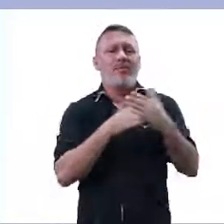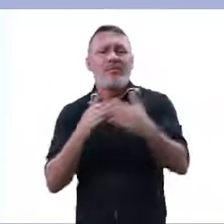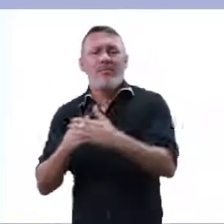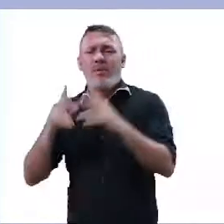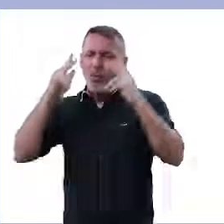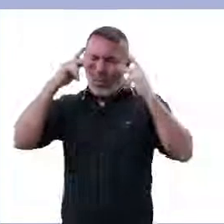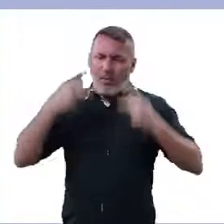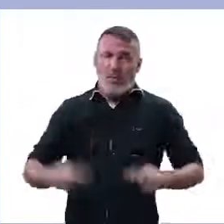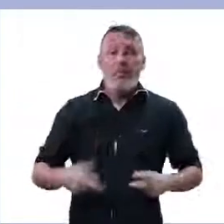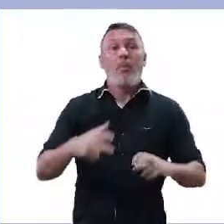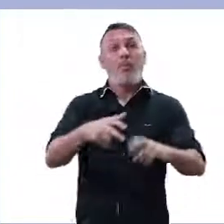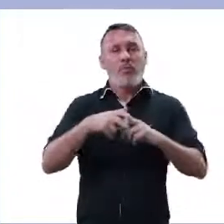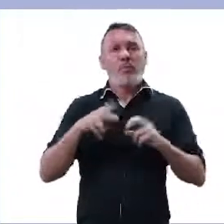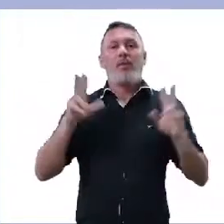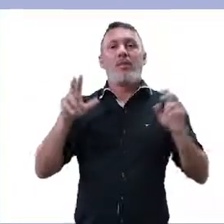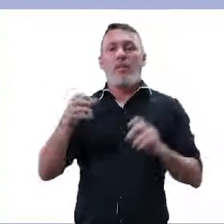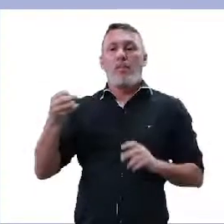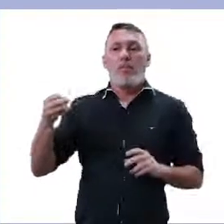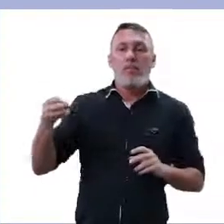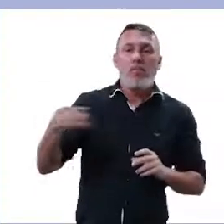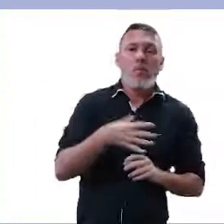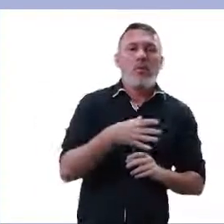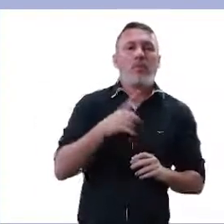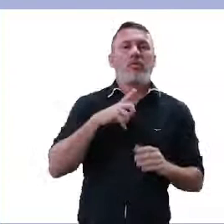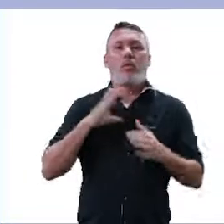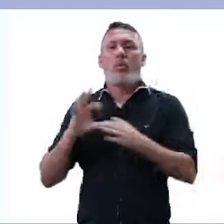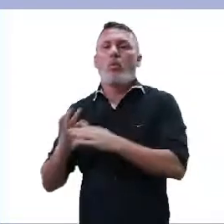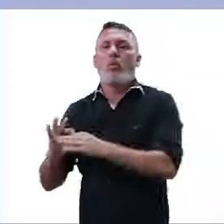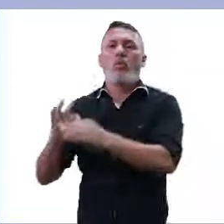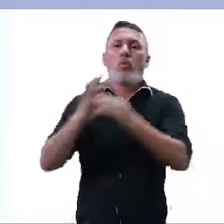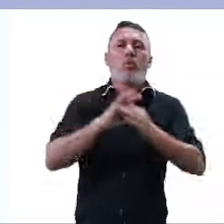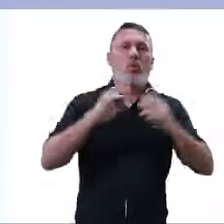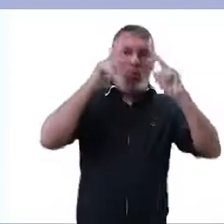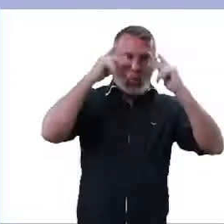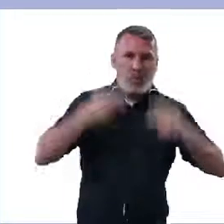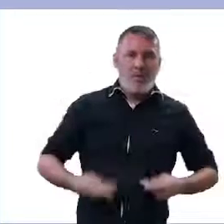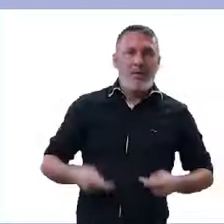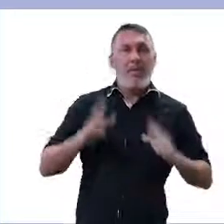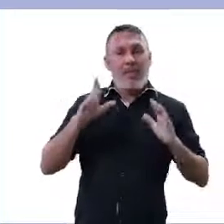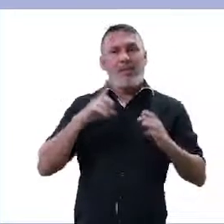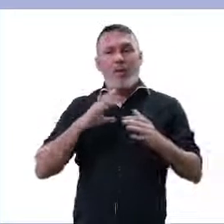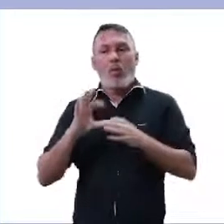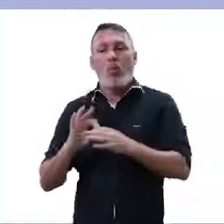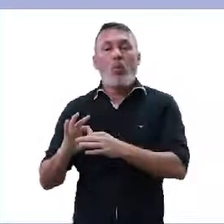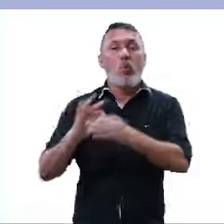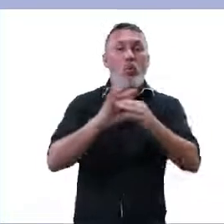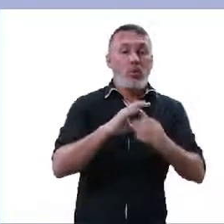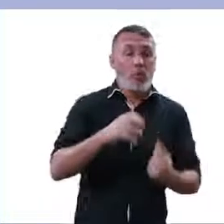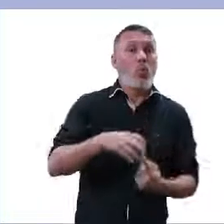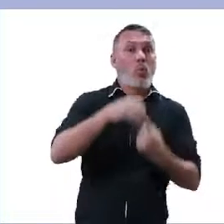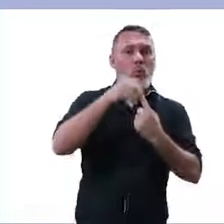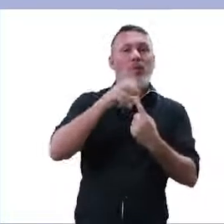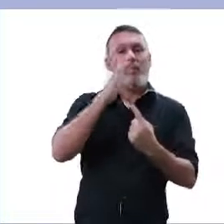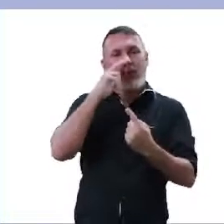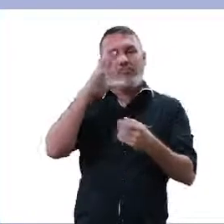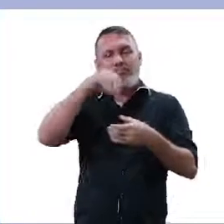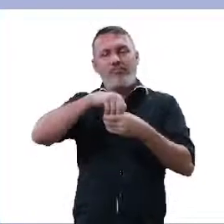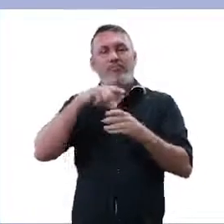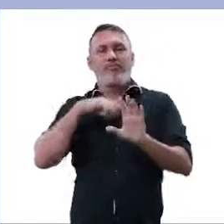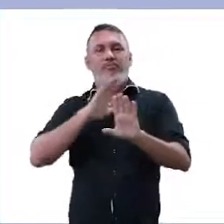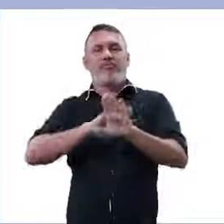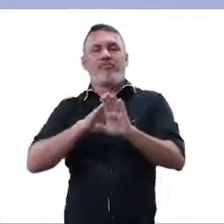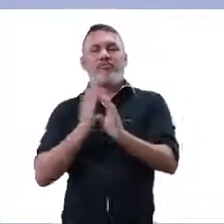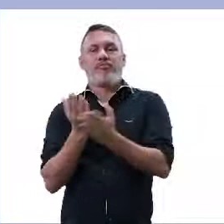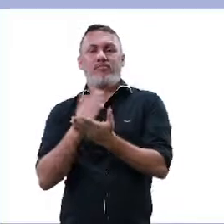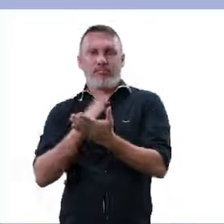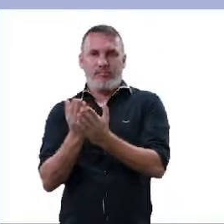pode-se dizer que a modernidade une a espécie humana, porém uma unidade paradoxal, uma unidade de desunidade. Aqui o Berman